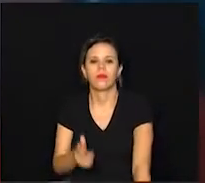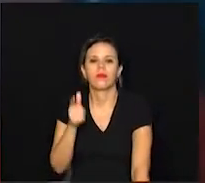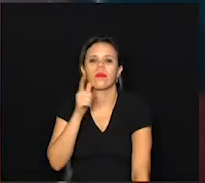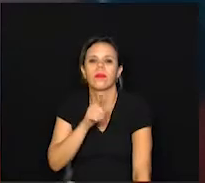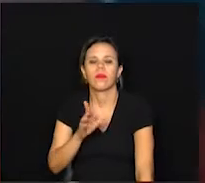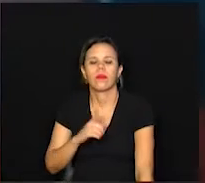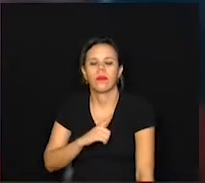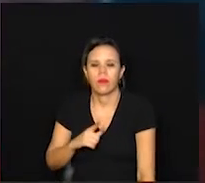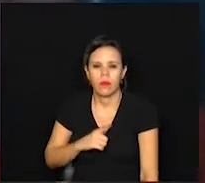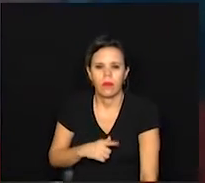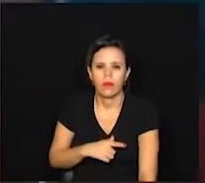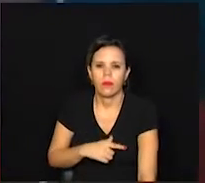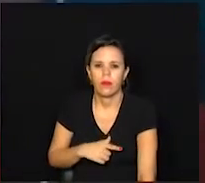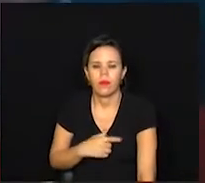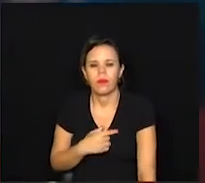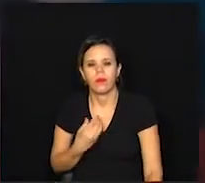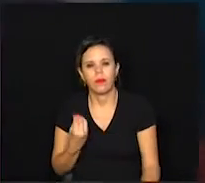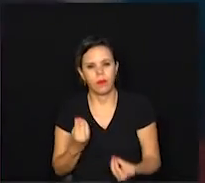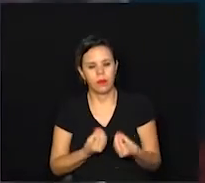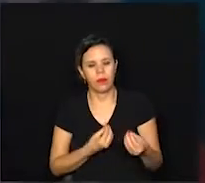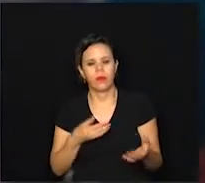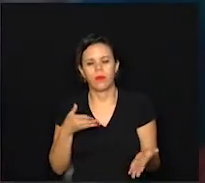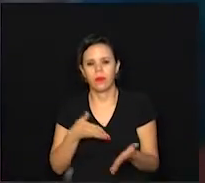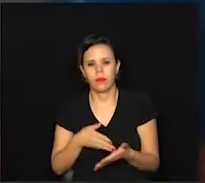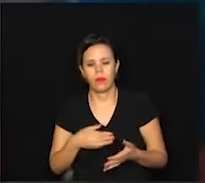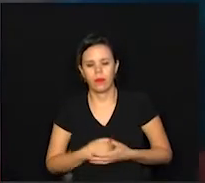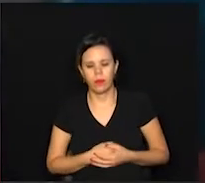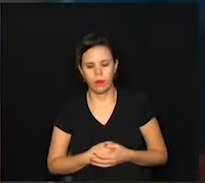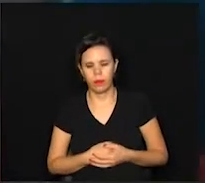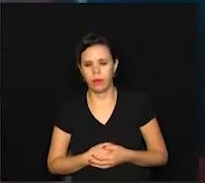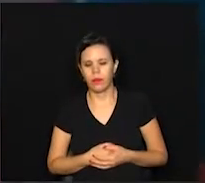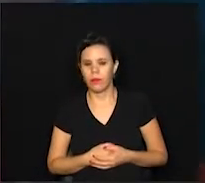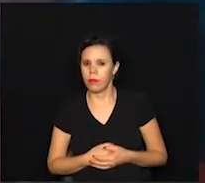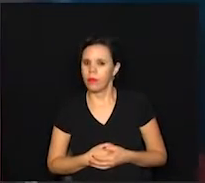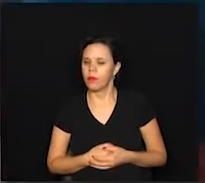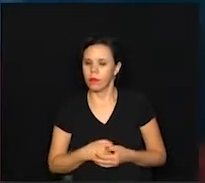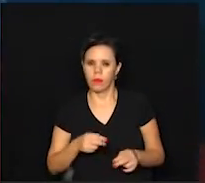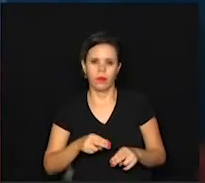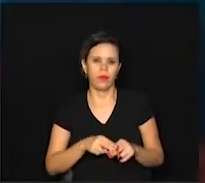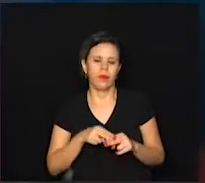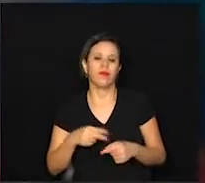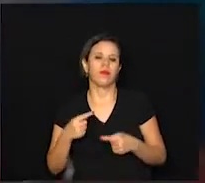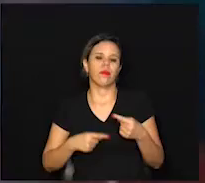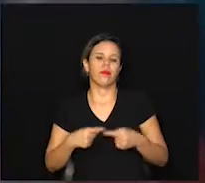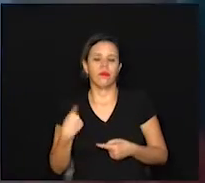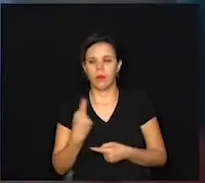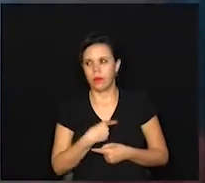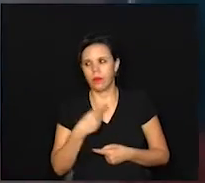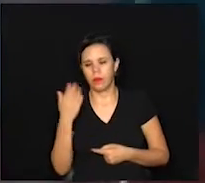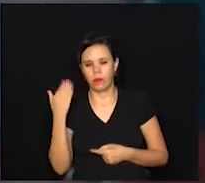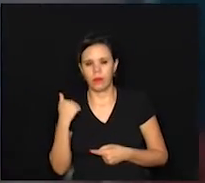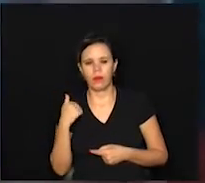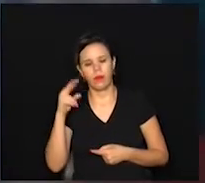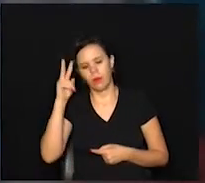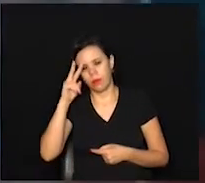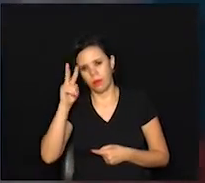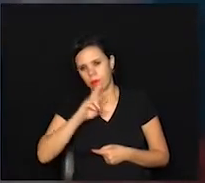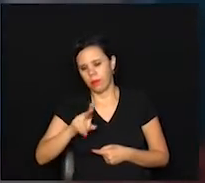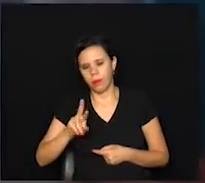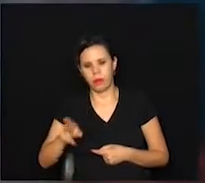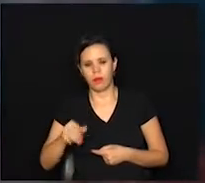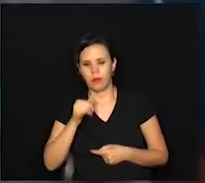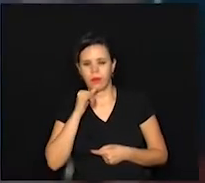nós tivemos. Conquistas limitadas, eventualmente, por questões políticas. A gente sabe que a história não é linear,